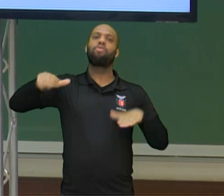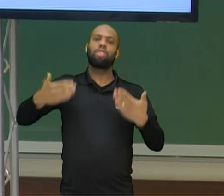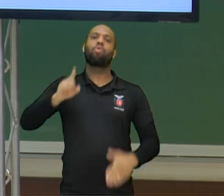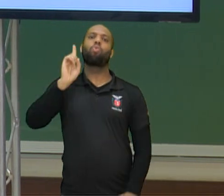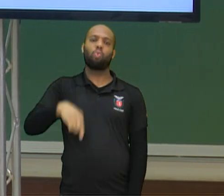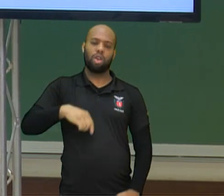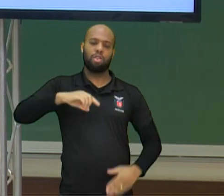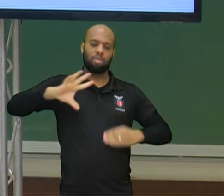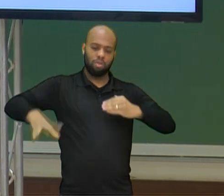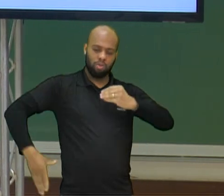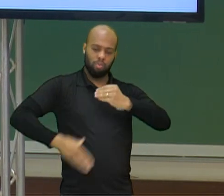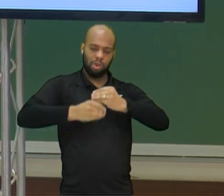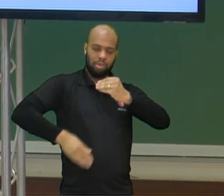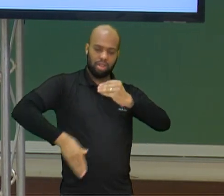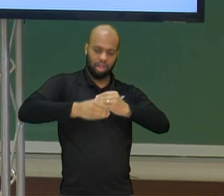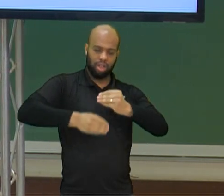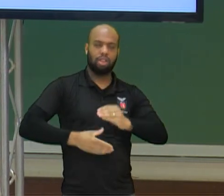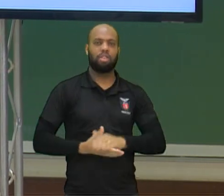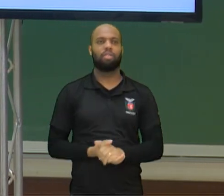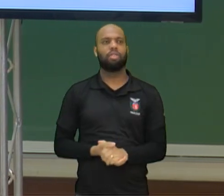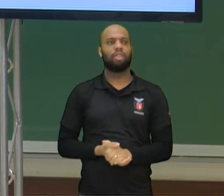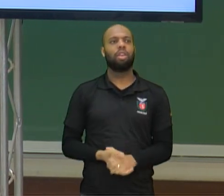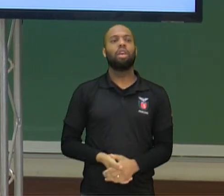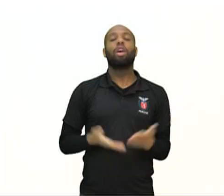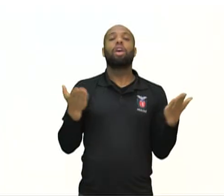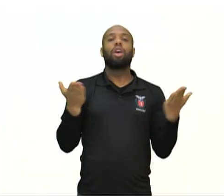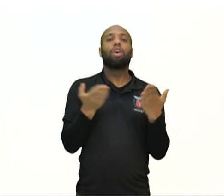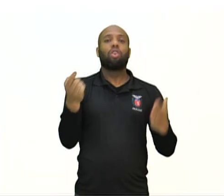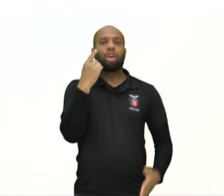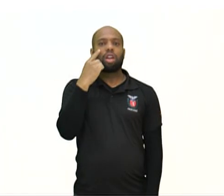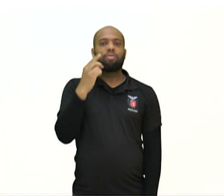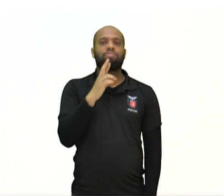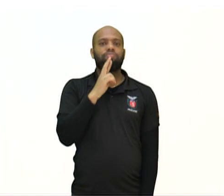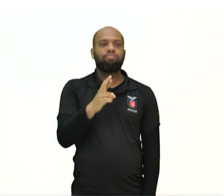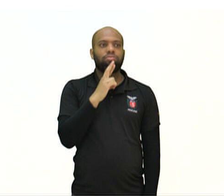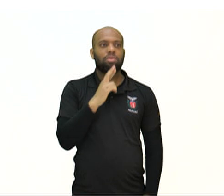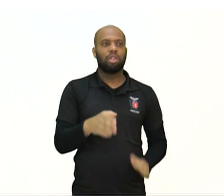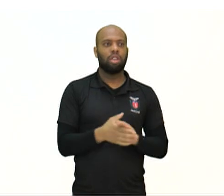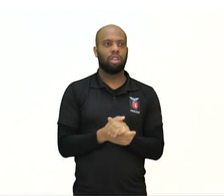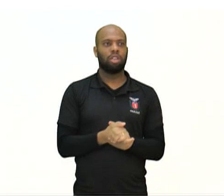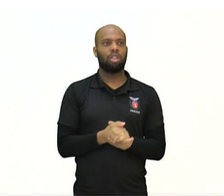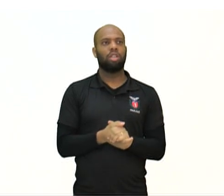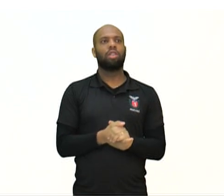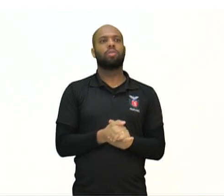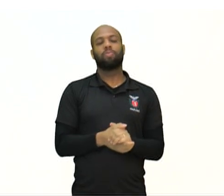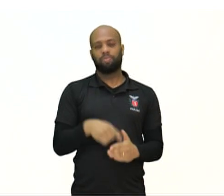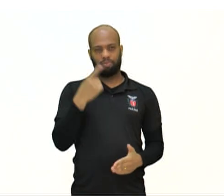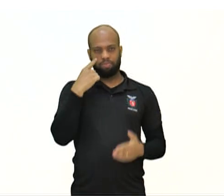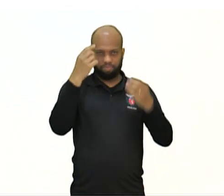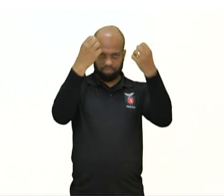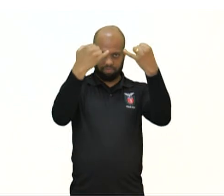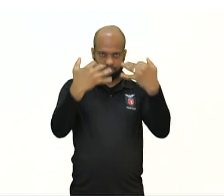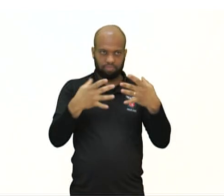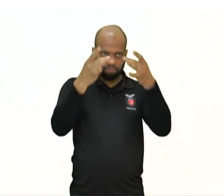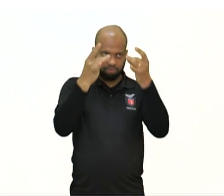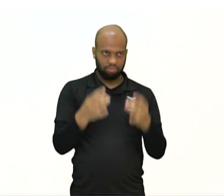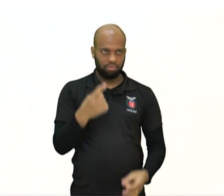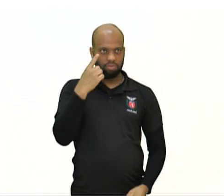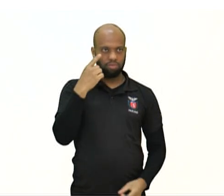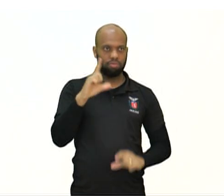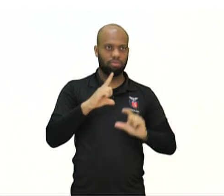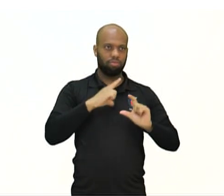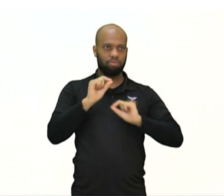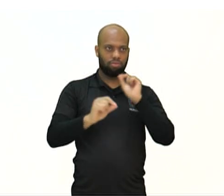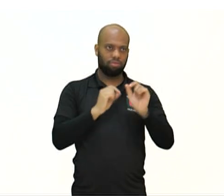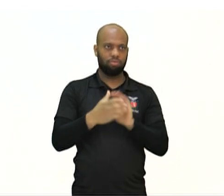complementares. Vejamos aqui. Vou resolvê-lo. Resolvendo aqui este binomial, eu tenho